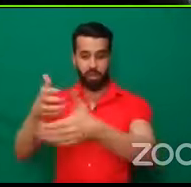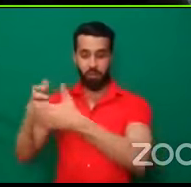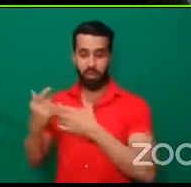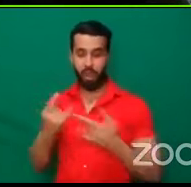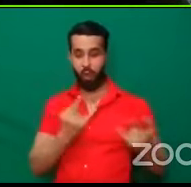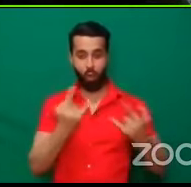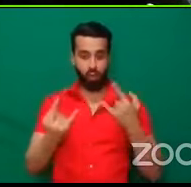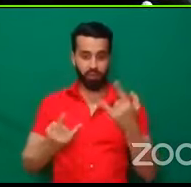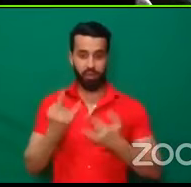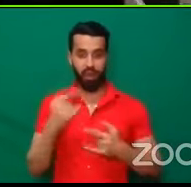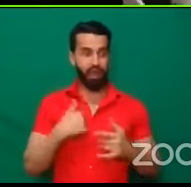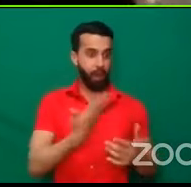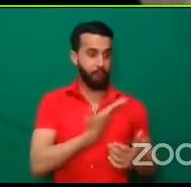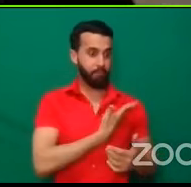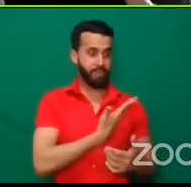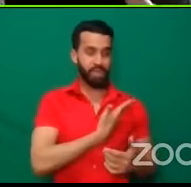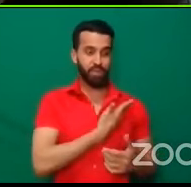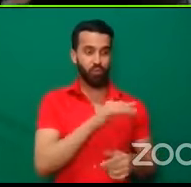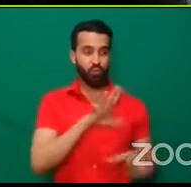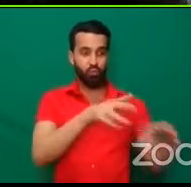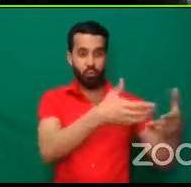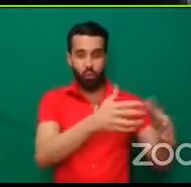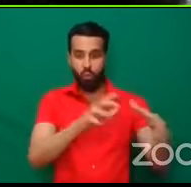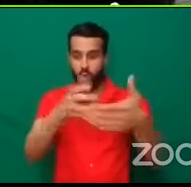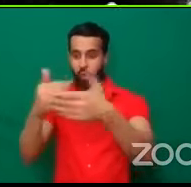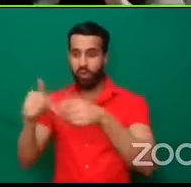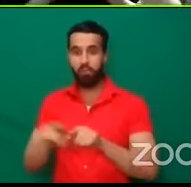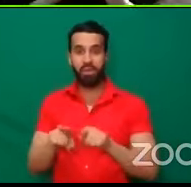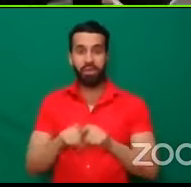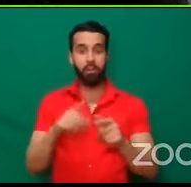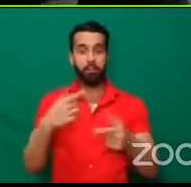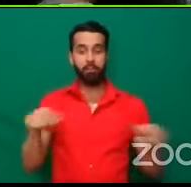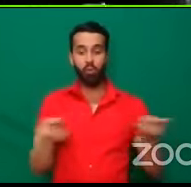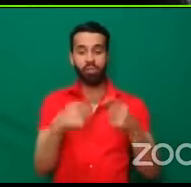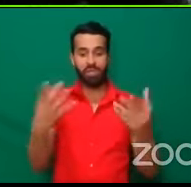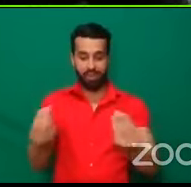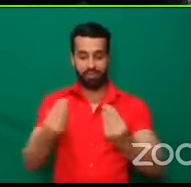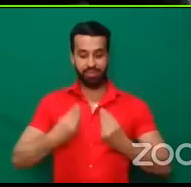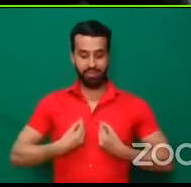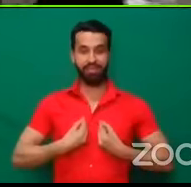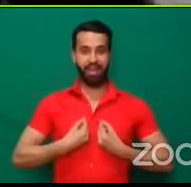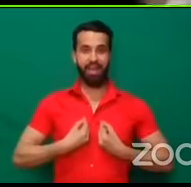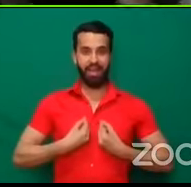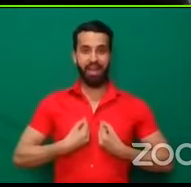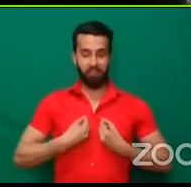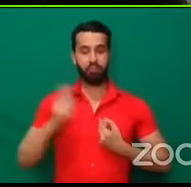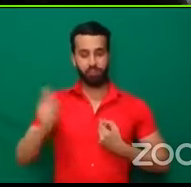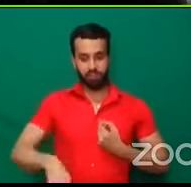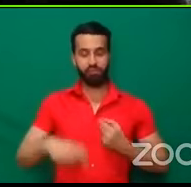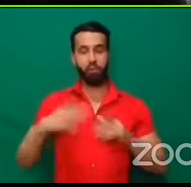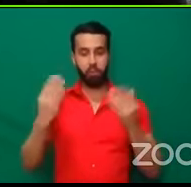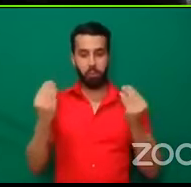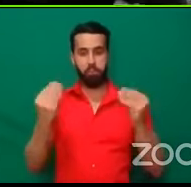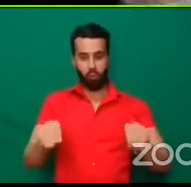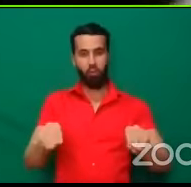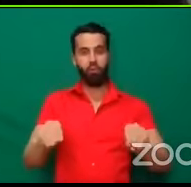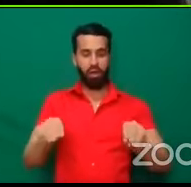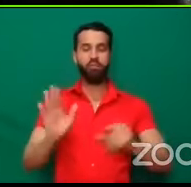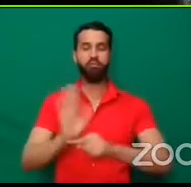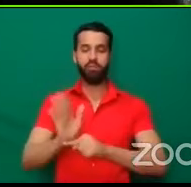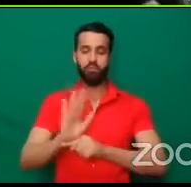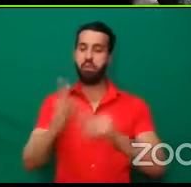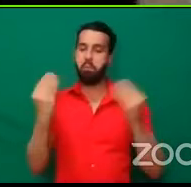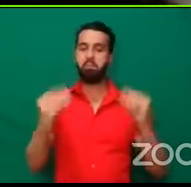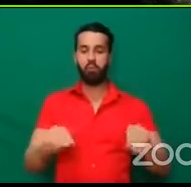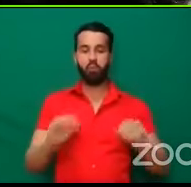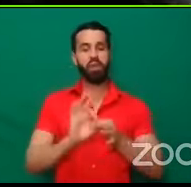ficando amigo dessas bandas, então elas acabam cedendo as músicas. Eu entrevisto o cara e o cara, não, pode usar a música no teu curta, nos